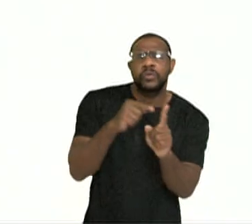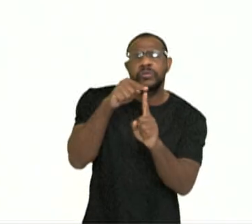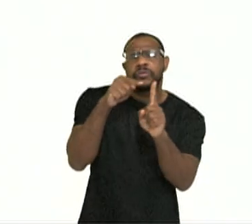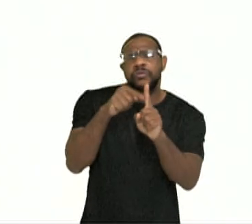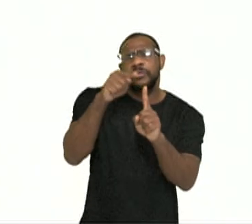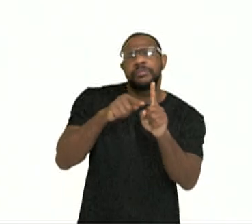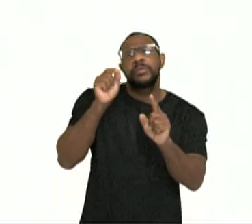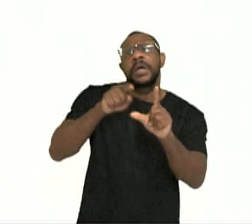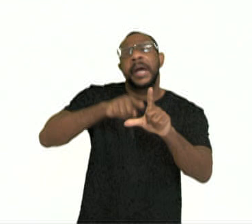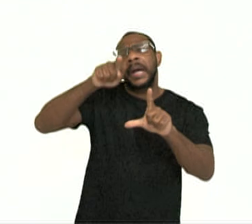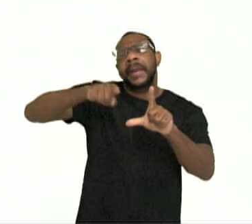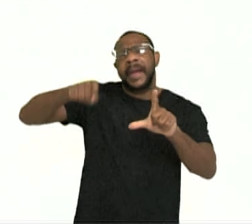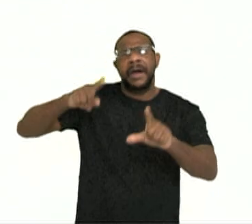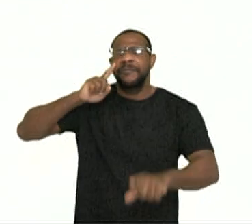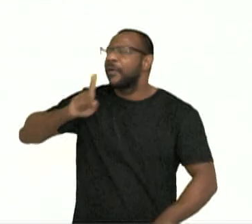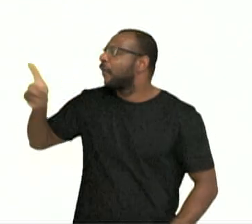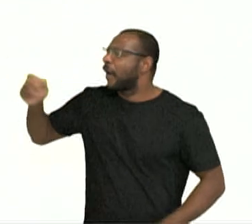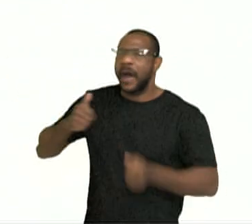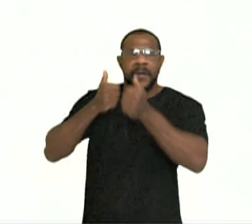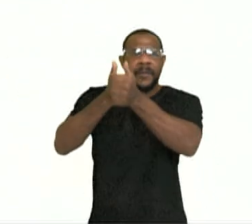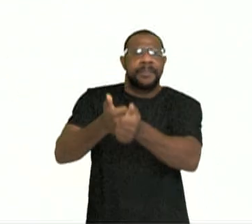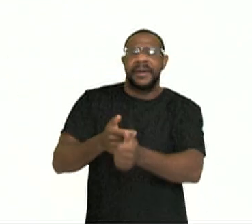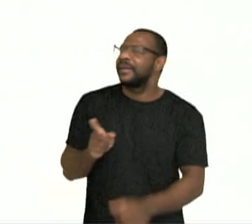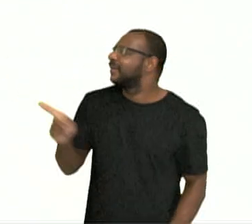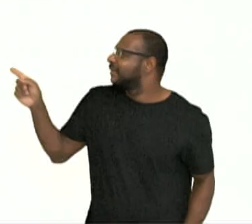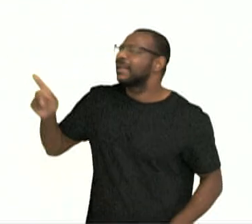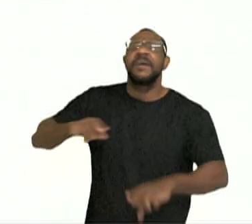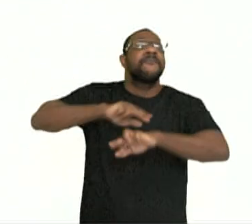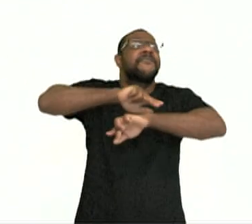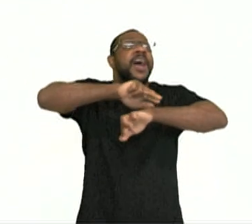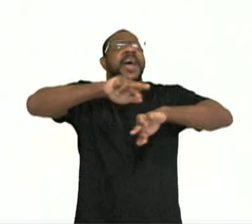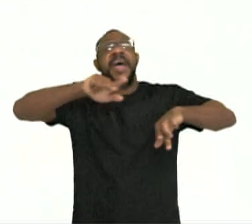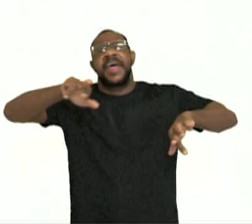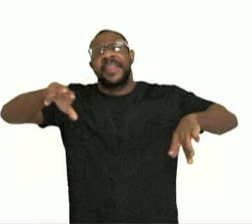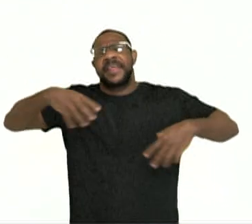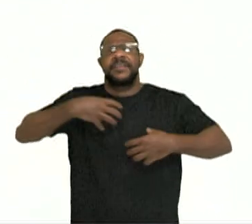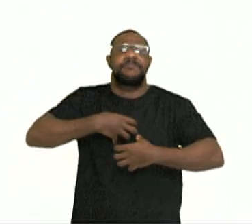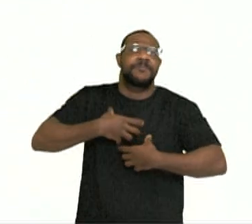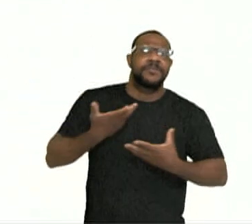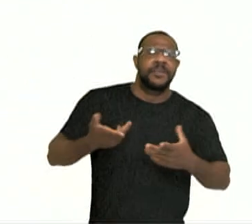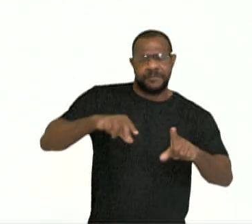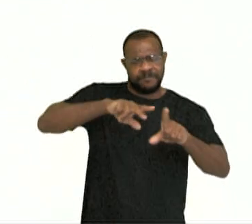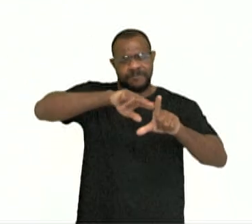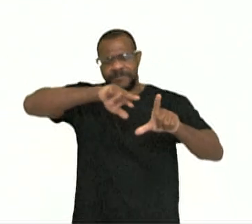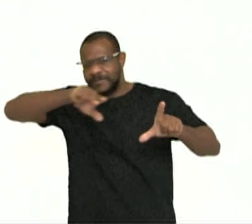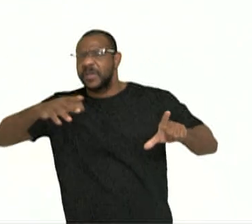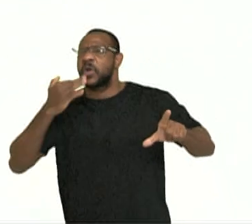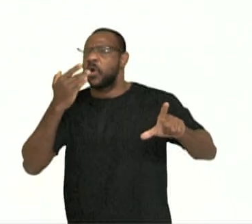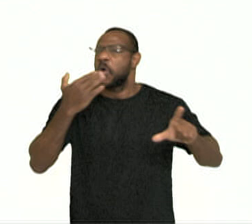tá? Então, acompanhe aqui o formato. Temos diferentes formatos, cores, né?